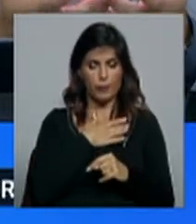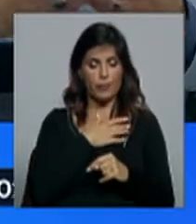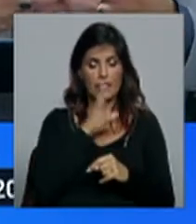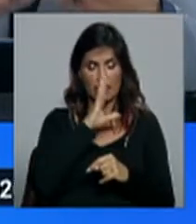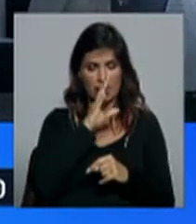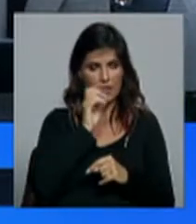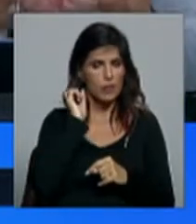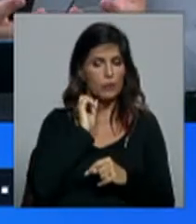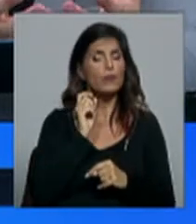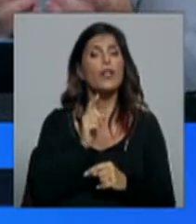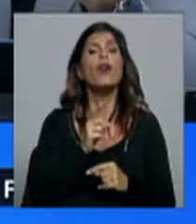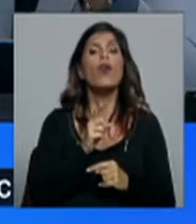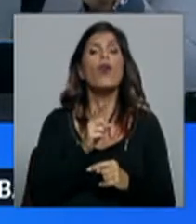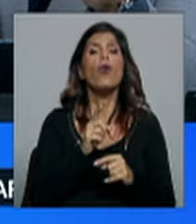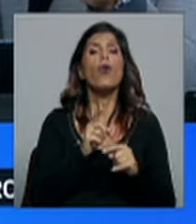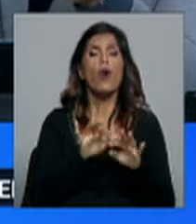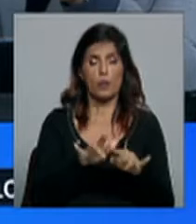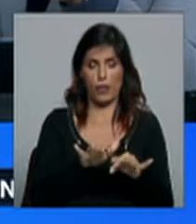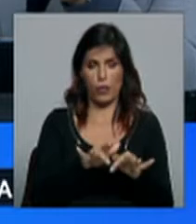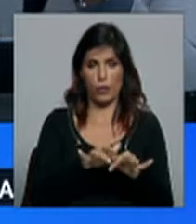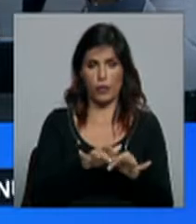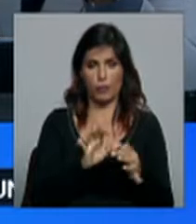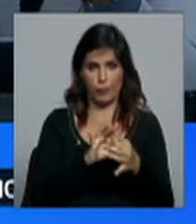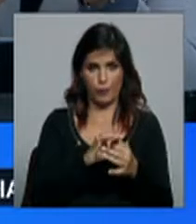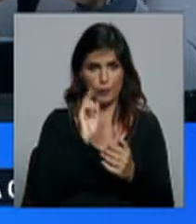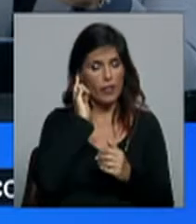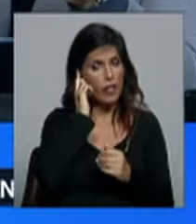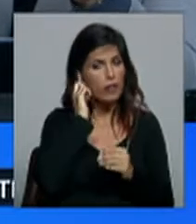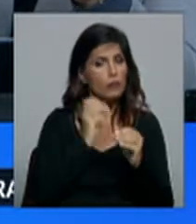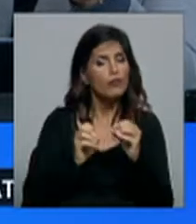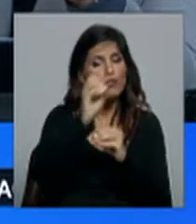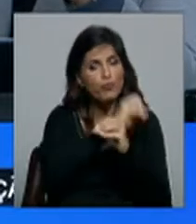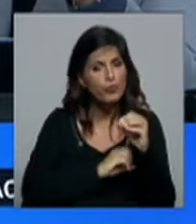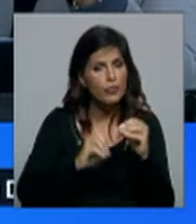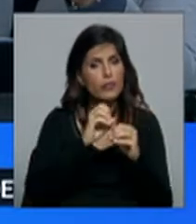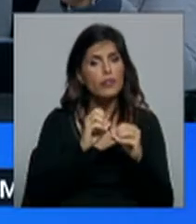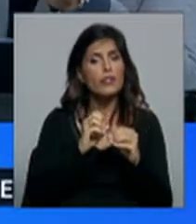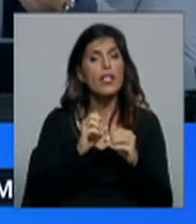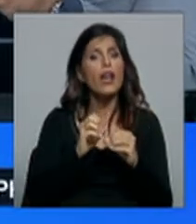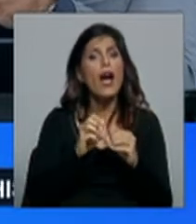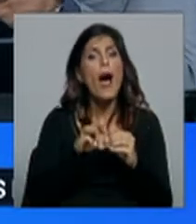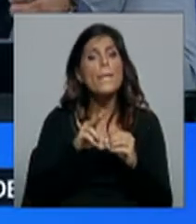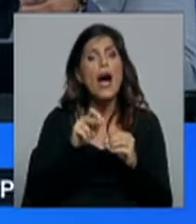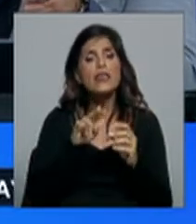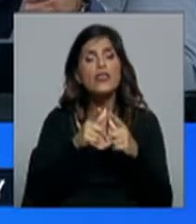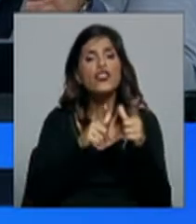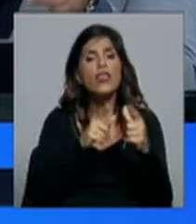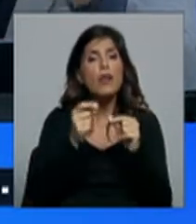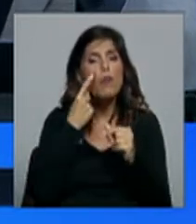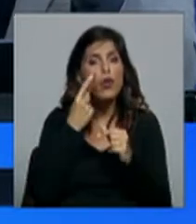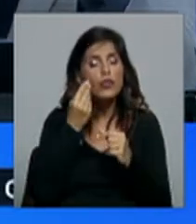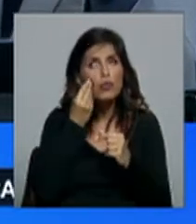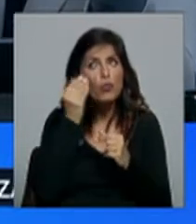num computador as órbitas destes planetas, a massa desta estrela, então o computador mostra-nos como é que pode ser o futuro desse sistema